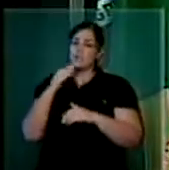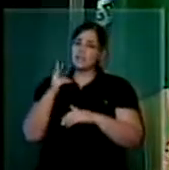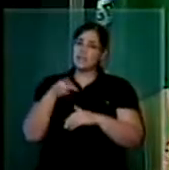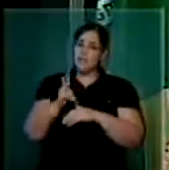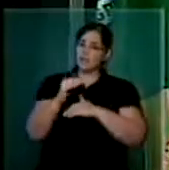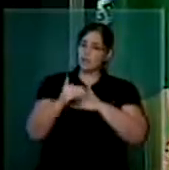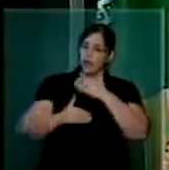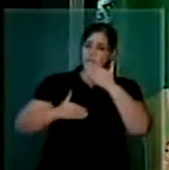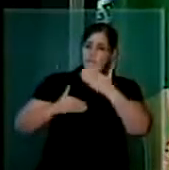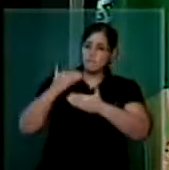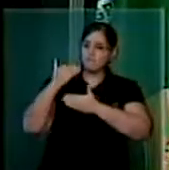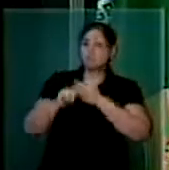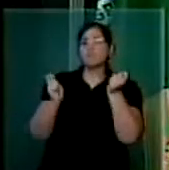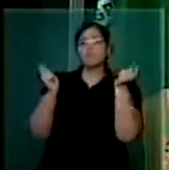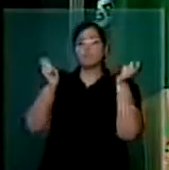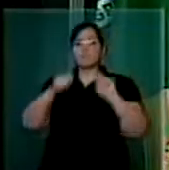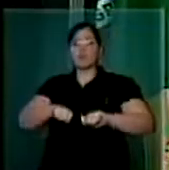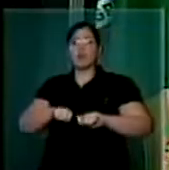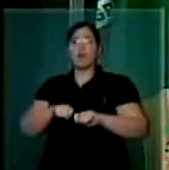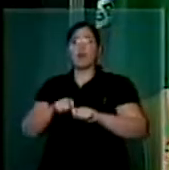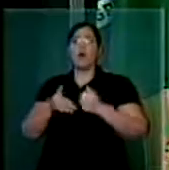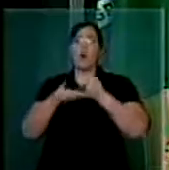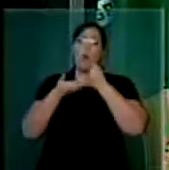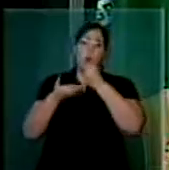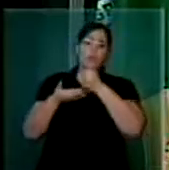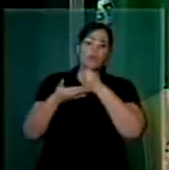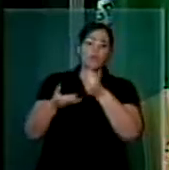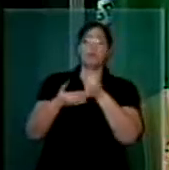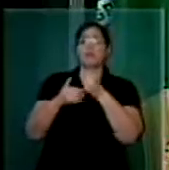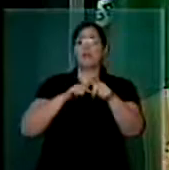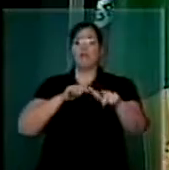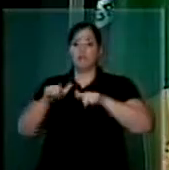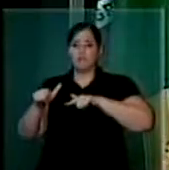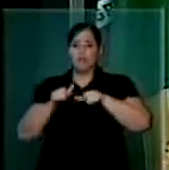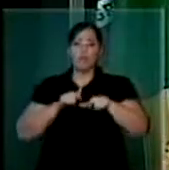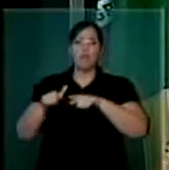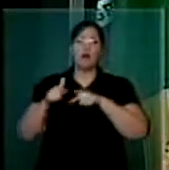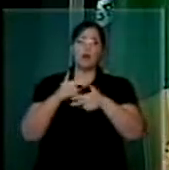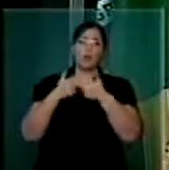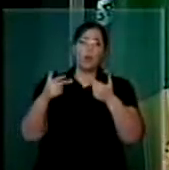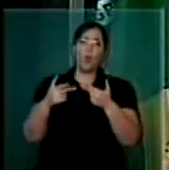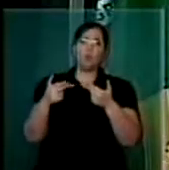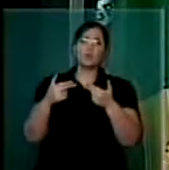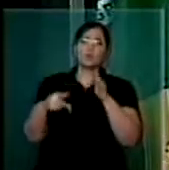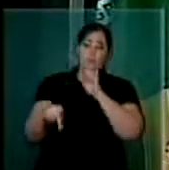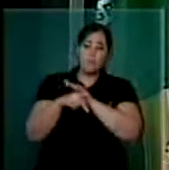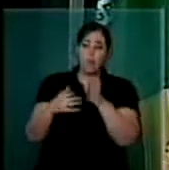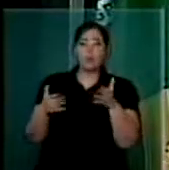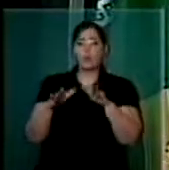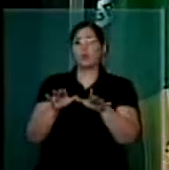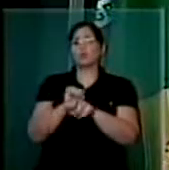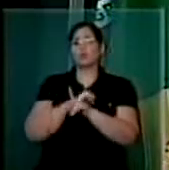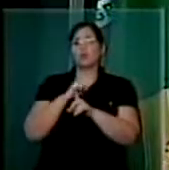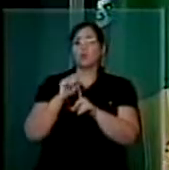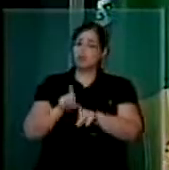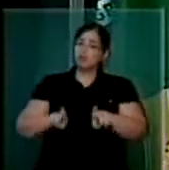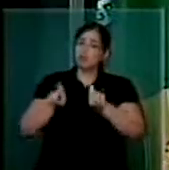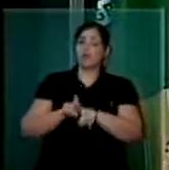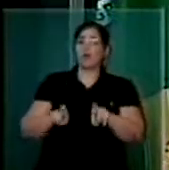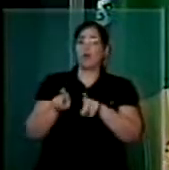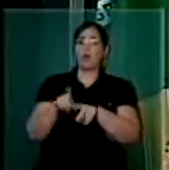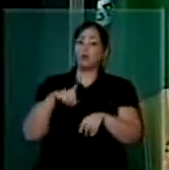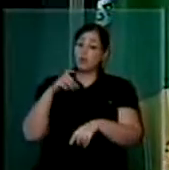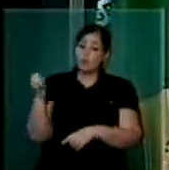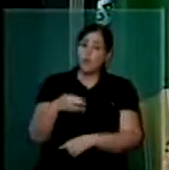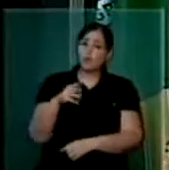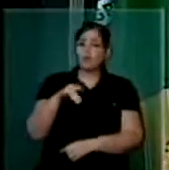mais sejamos capazes de oferecer os serviços de inclusão digital, as novas mídias